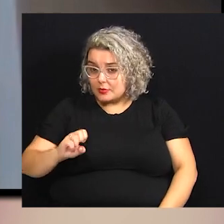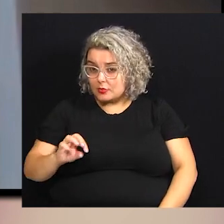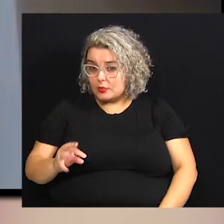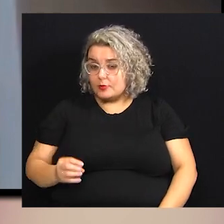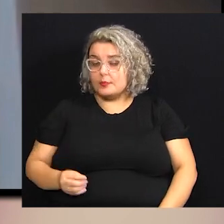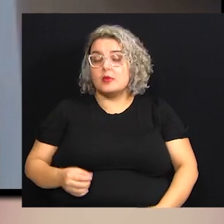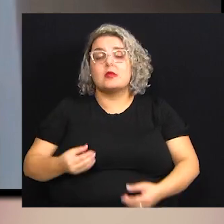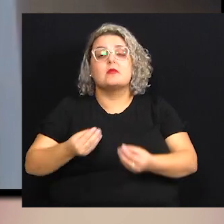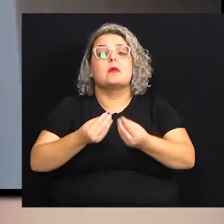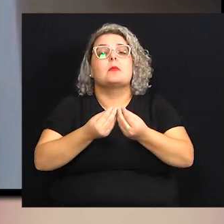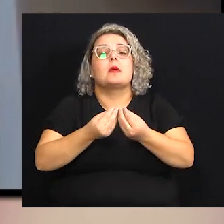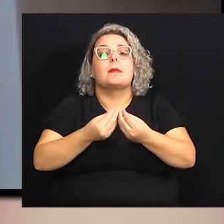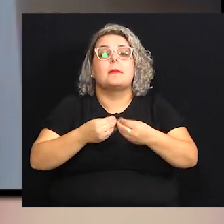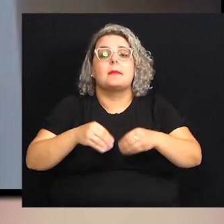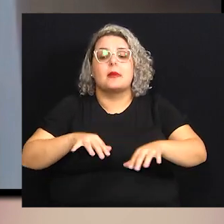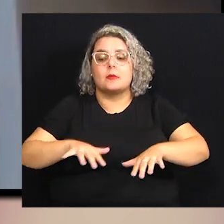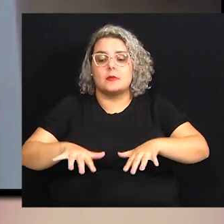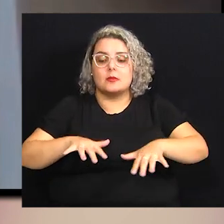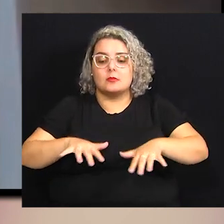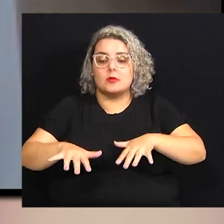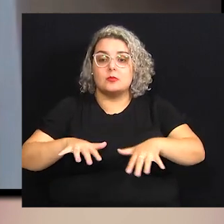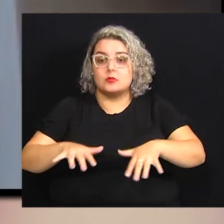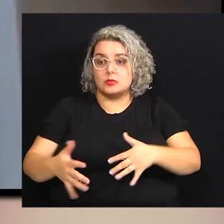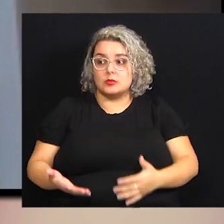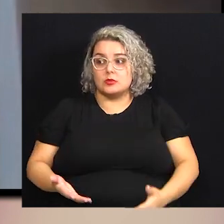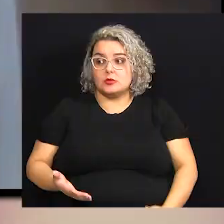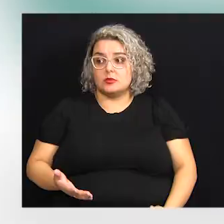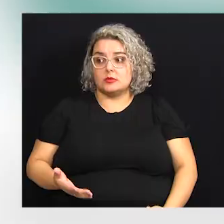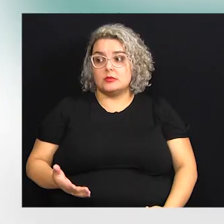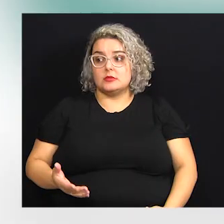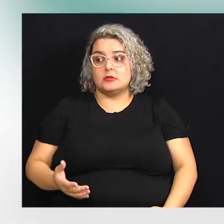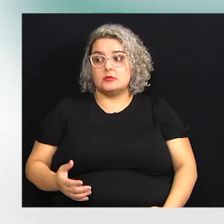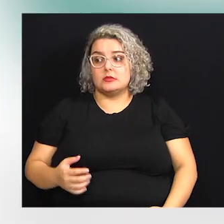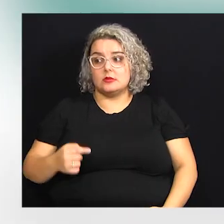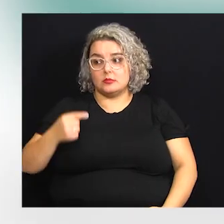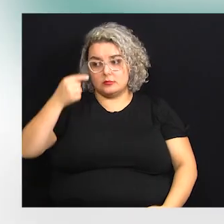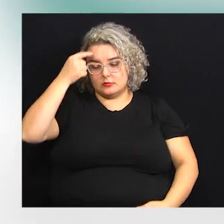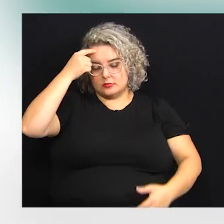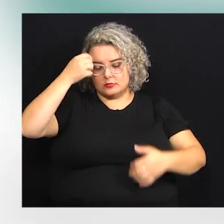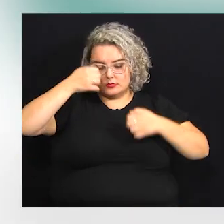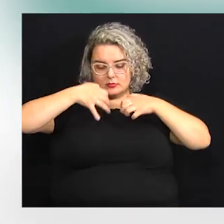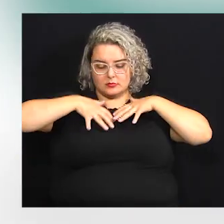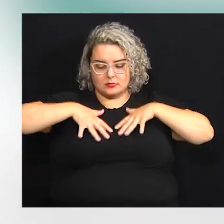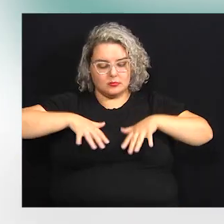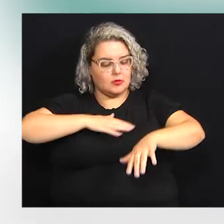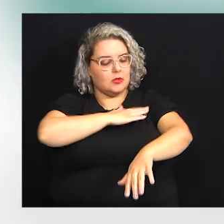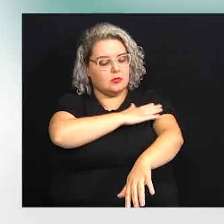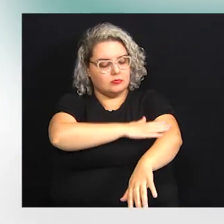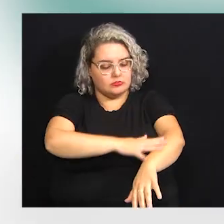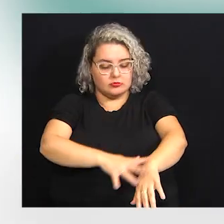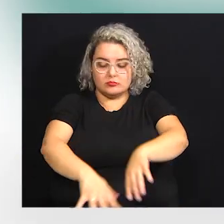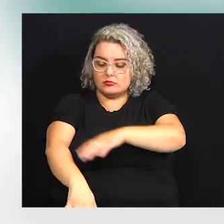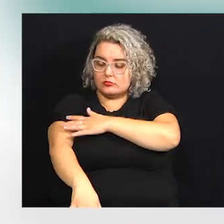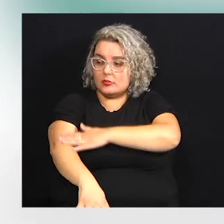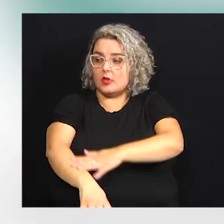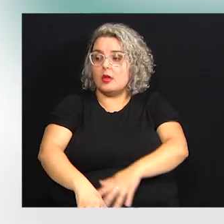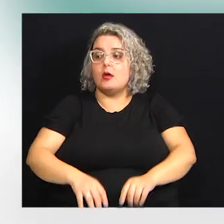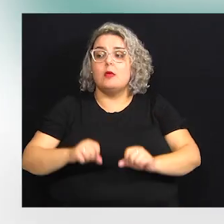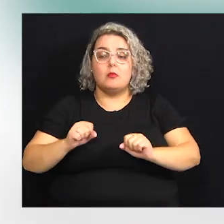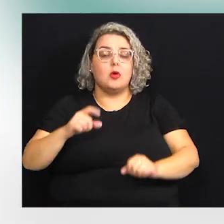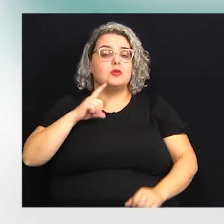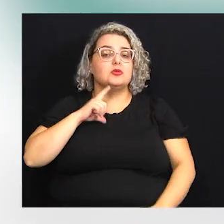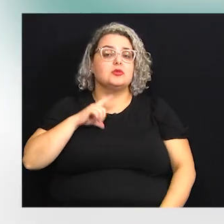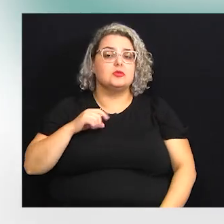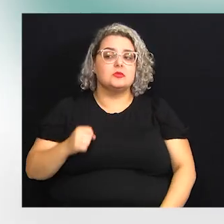da doença, vai sendo prejudicada a parte motora. Então, como são nervos geralmente da região dos braços que são acometidos,